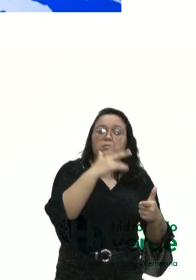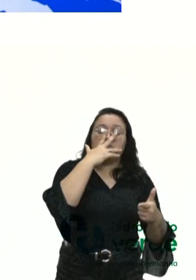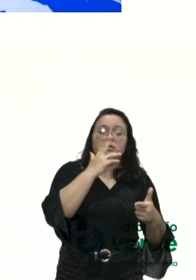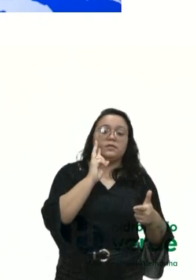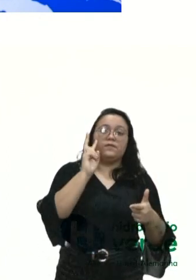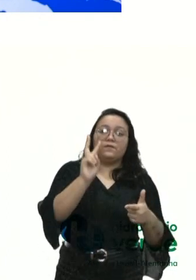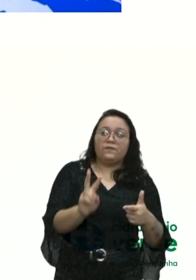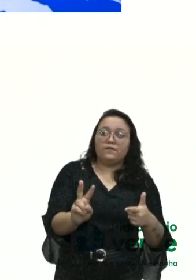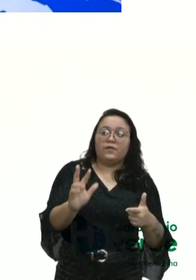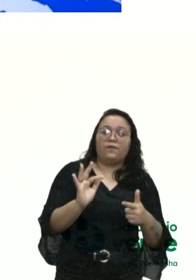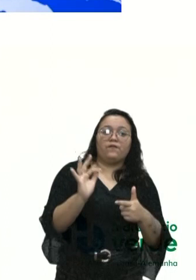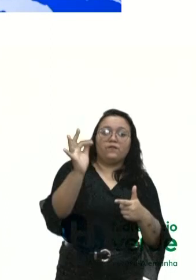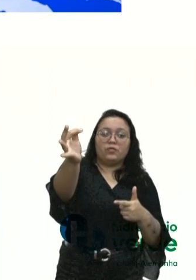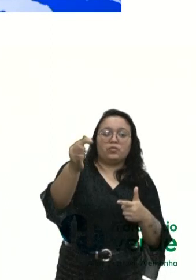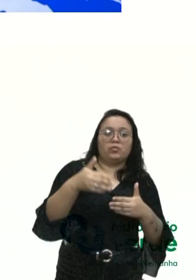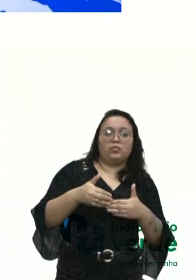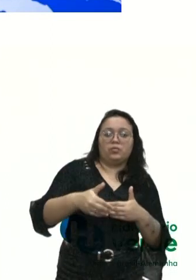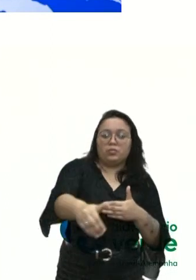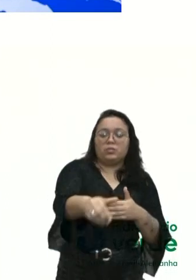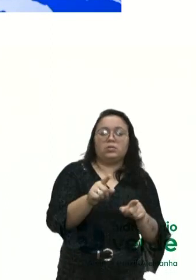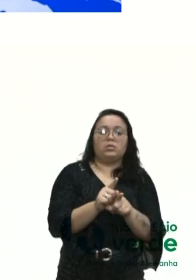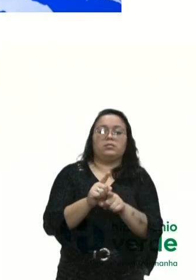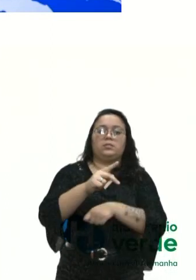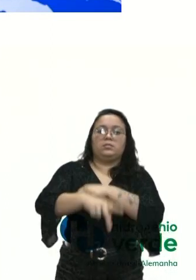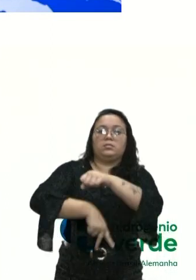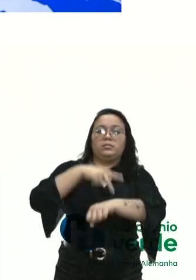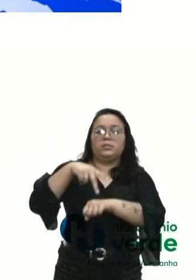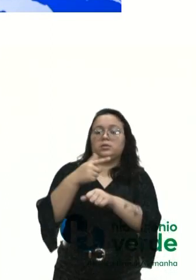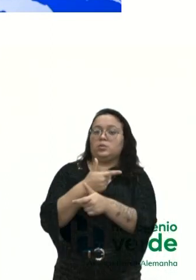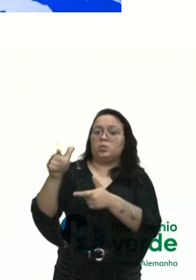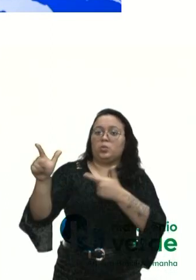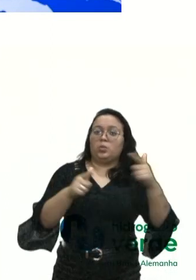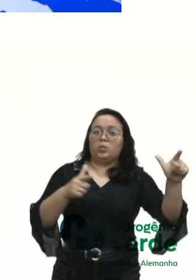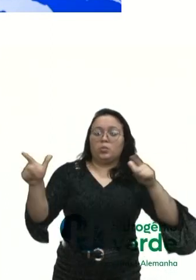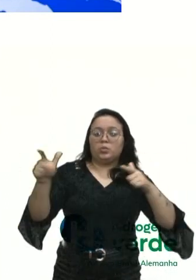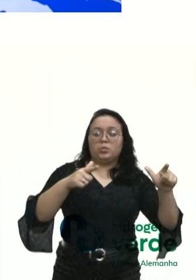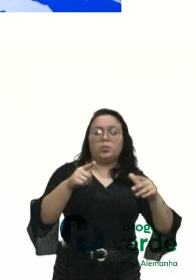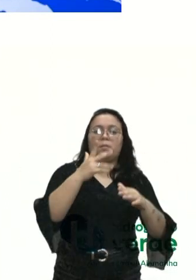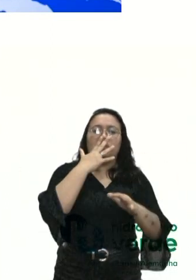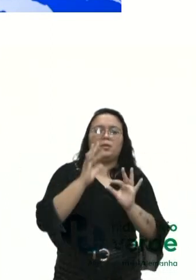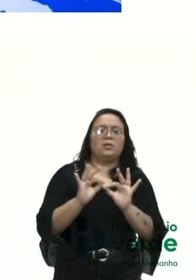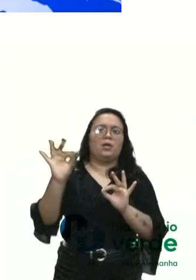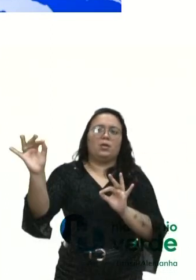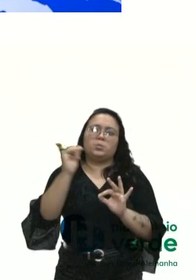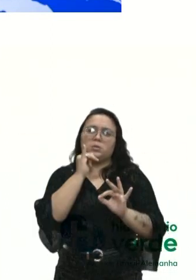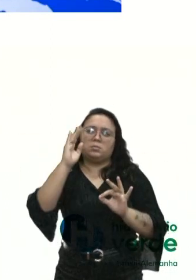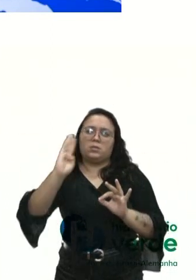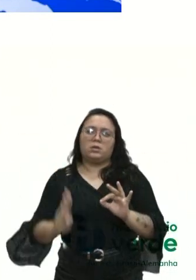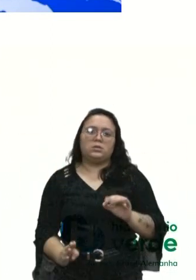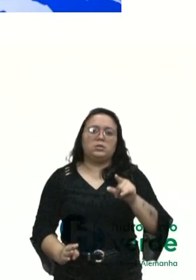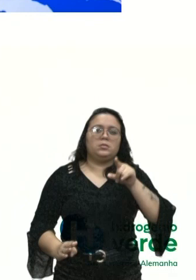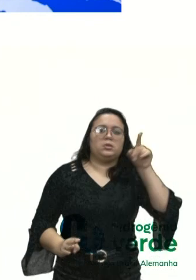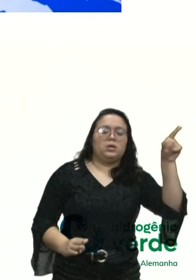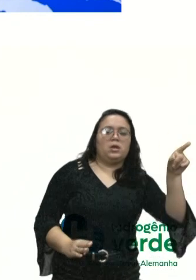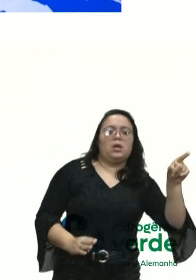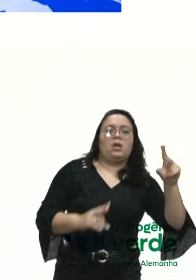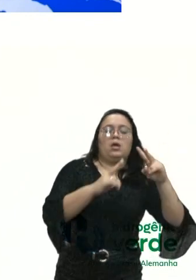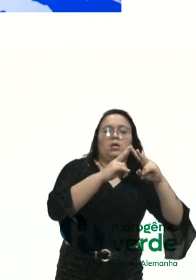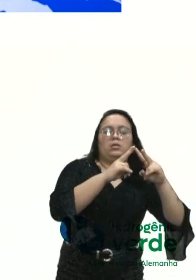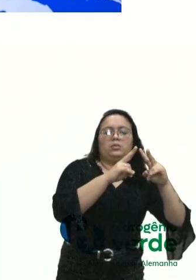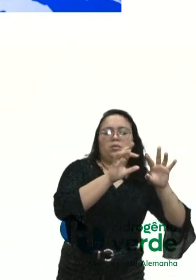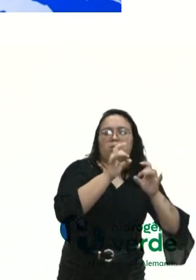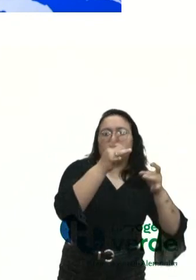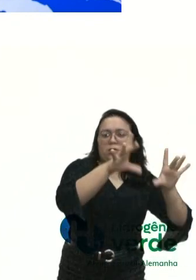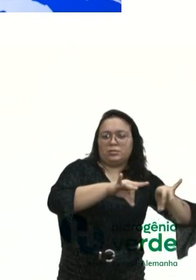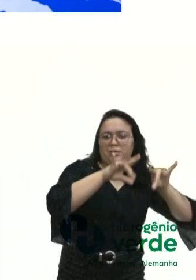same longo prazo time, e fazer looking isso at com the outros long países, digamos, term. talvez um pouco mais distante, como o Brasil, Chile, Austrália, algumas coisas assim.